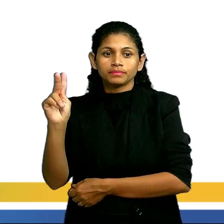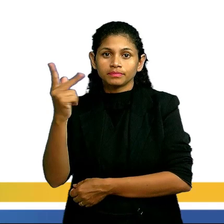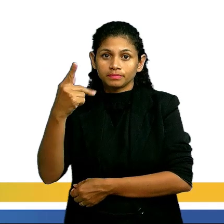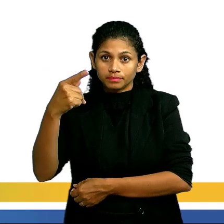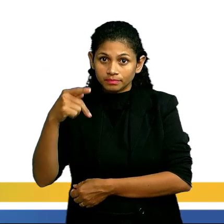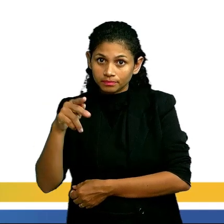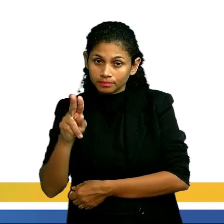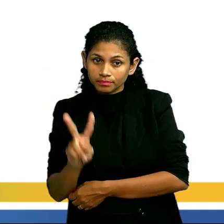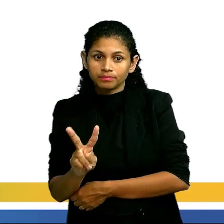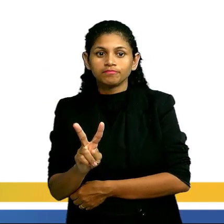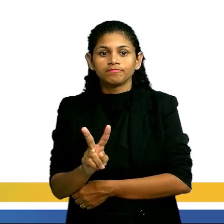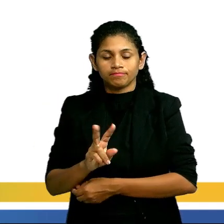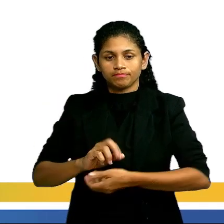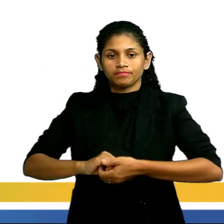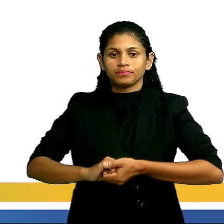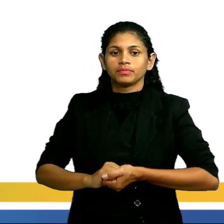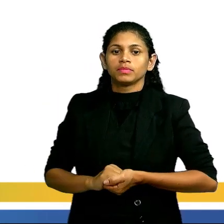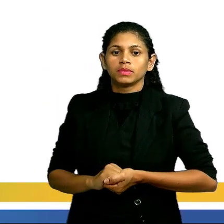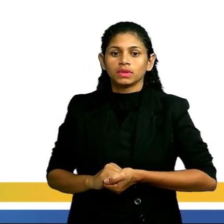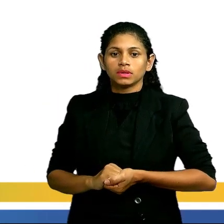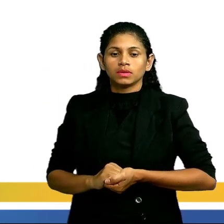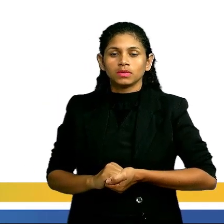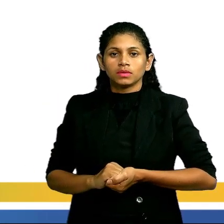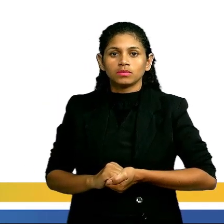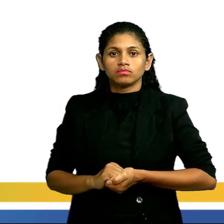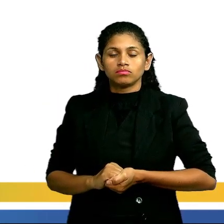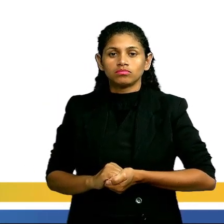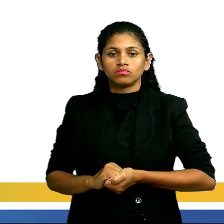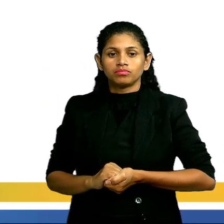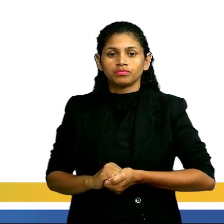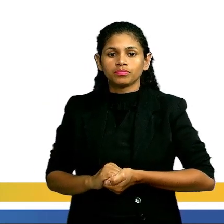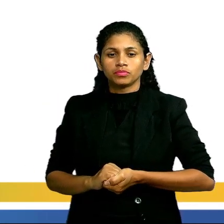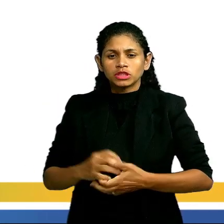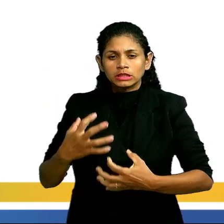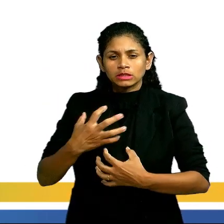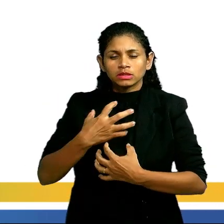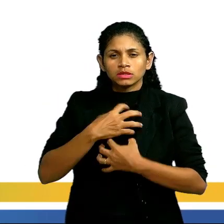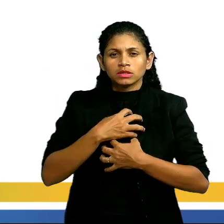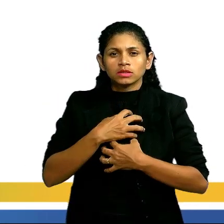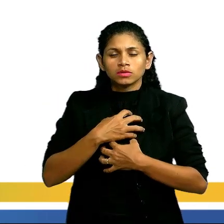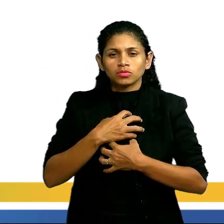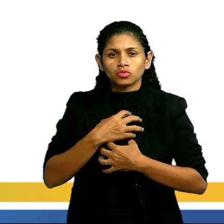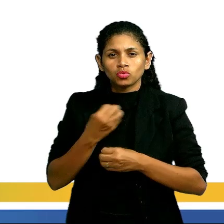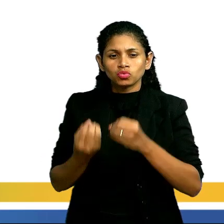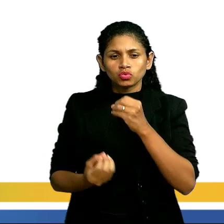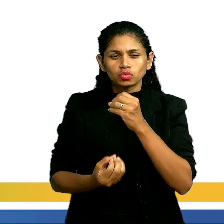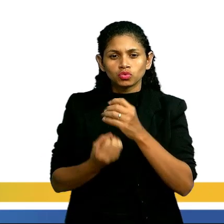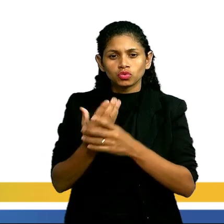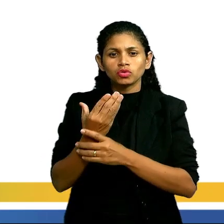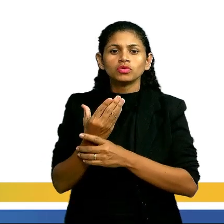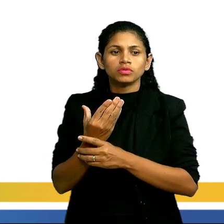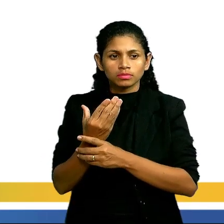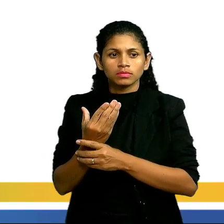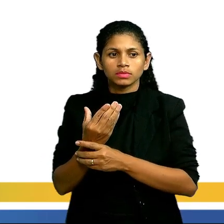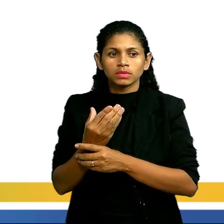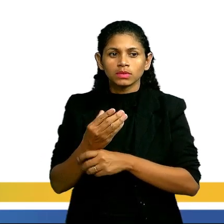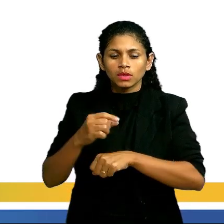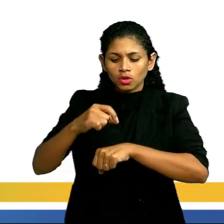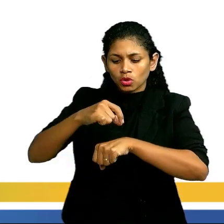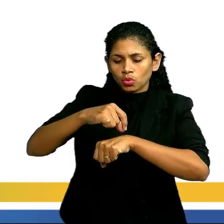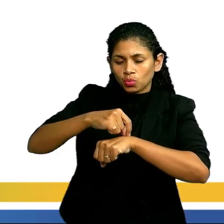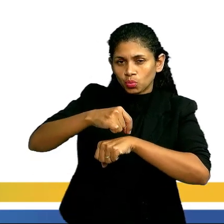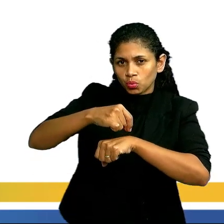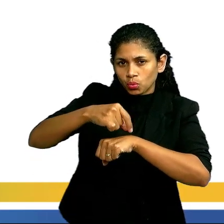HPV, na sigla em inglês, tá certo? Causa o aparecimento de verrugas e infecções persistentes,